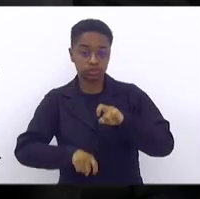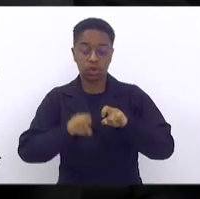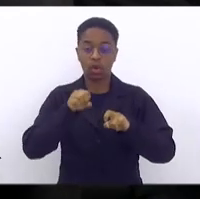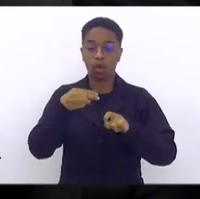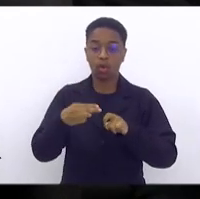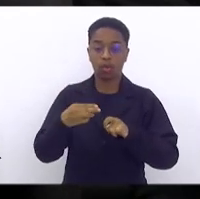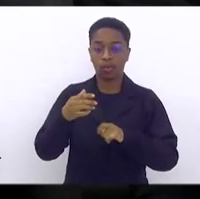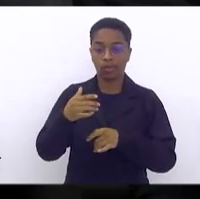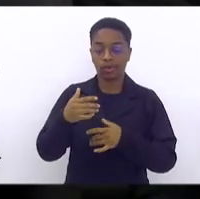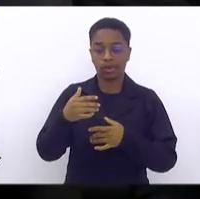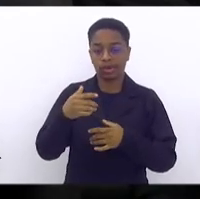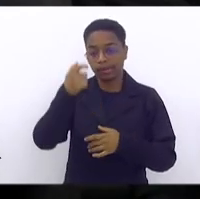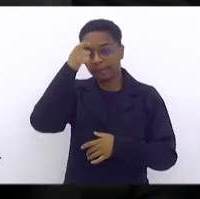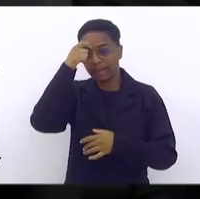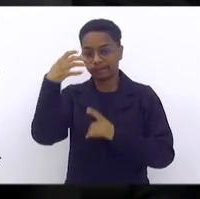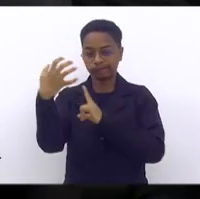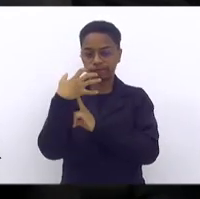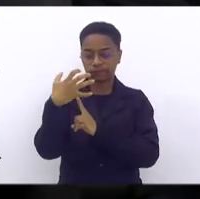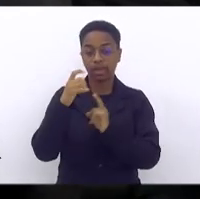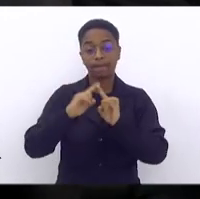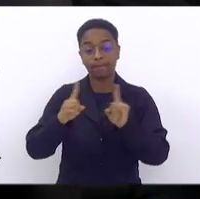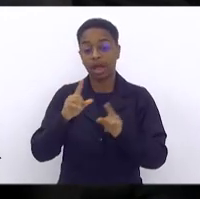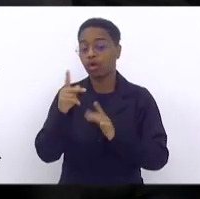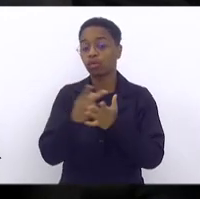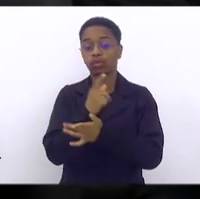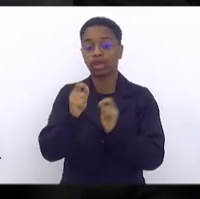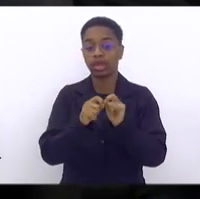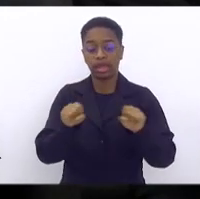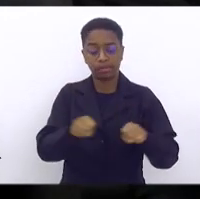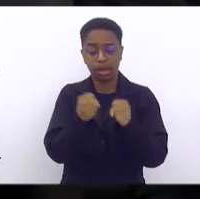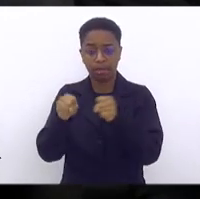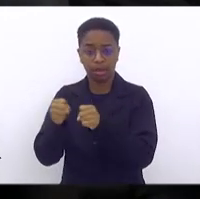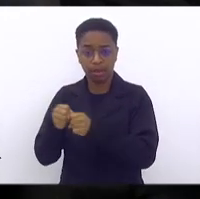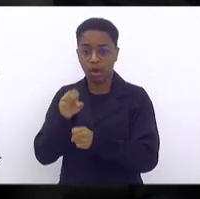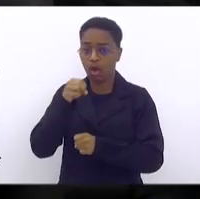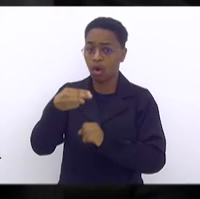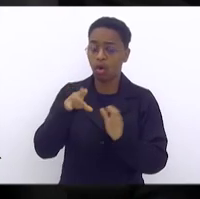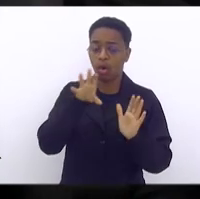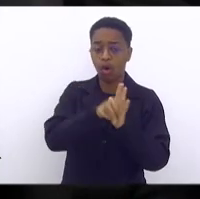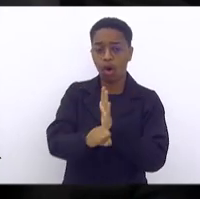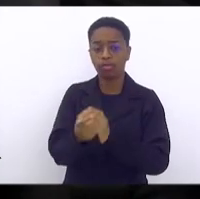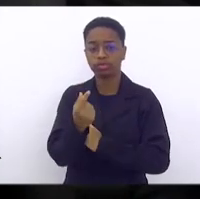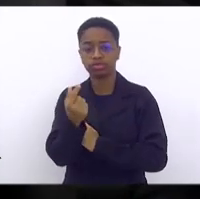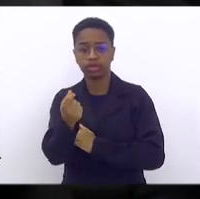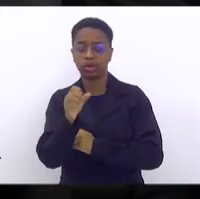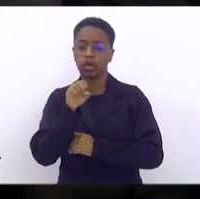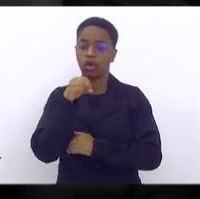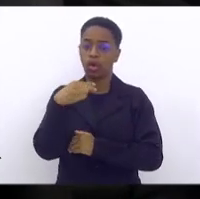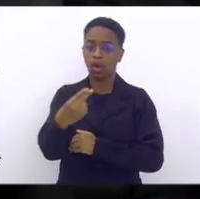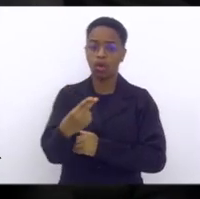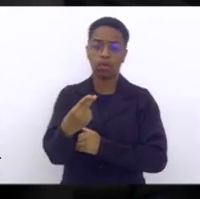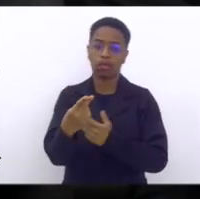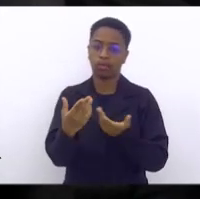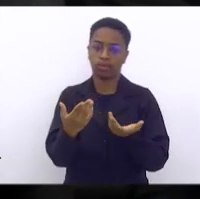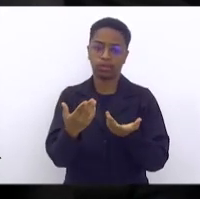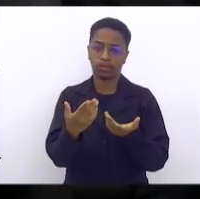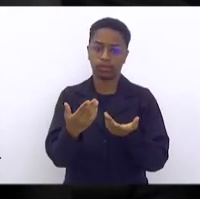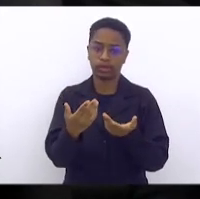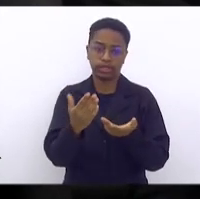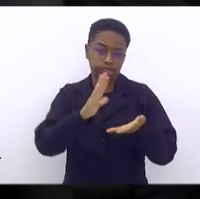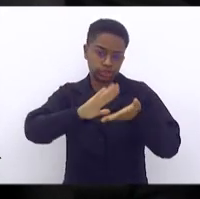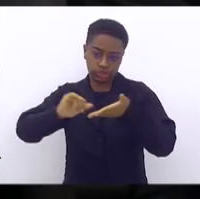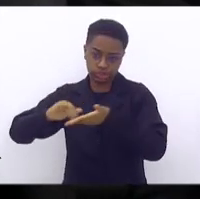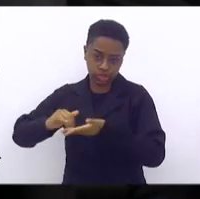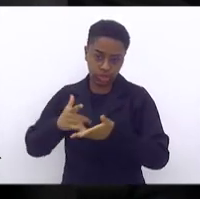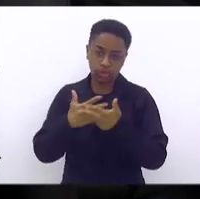patrimonial. O sujeito que realmente roubou o dinheiro dela ou então retirou parte da sociedade, né, indevidamente, também